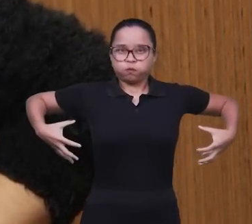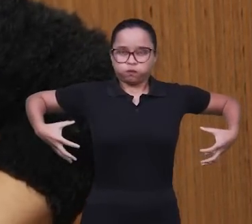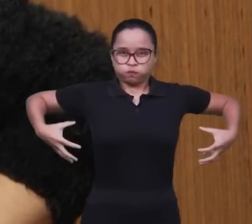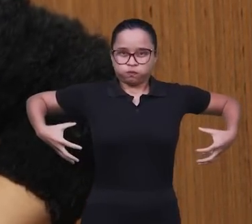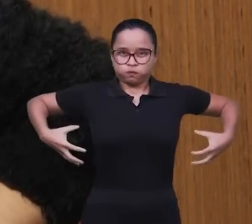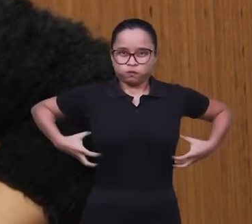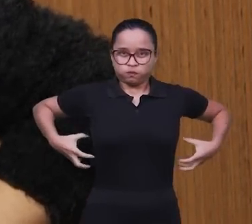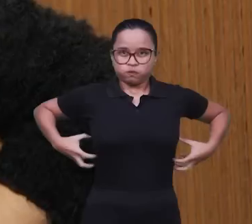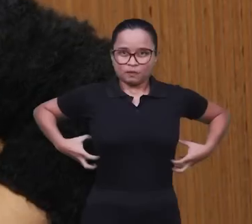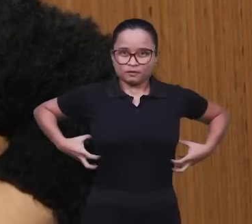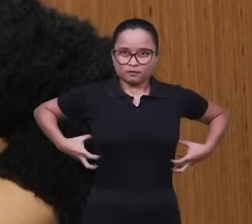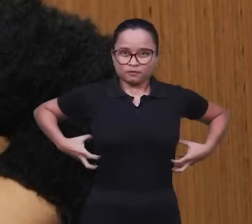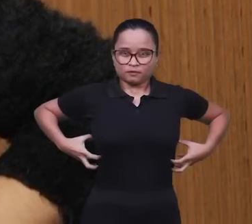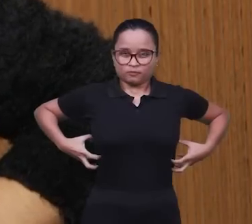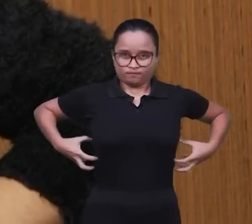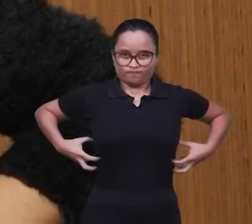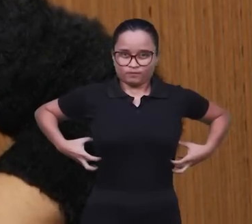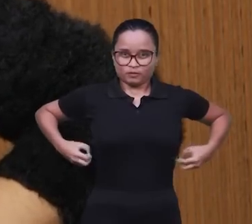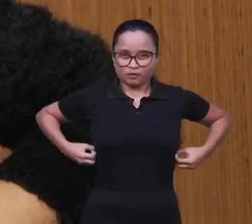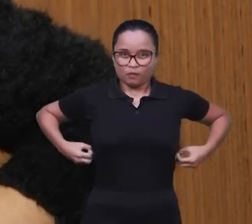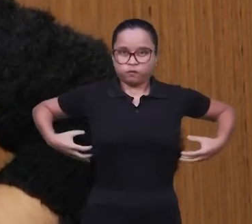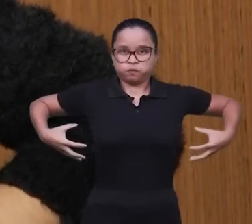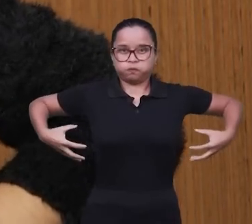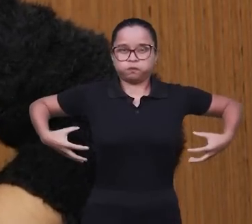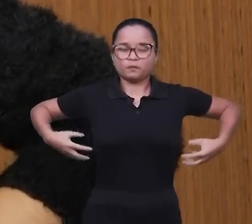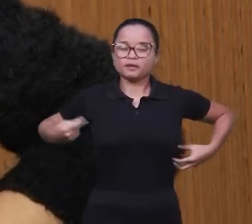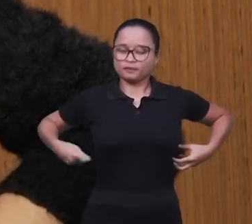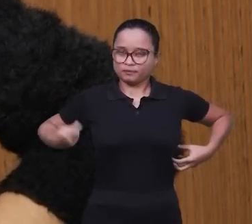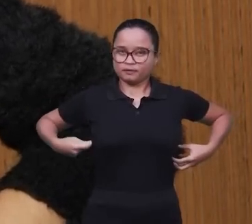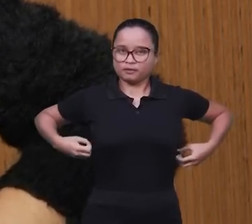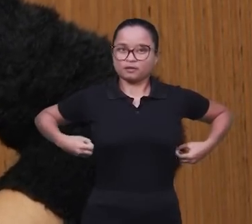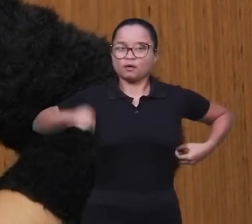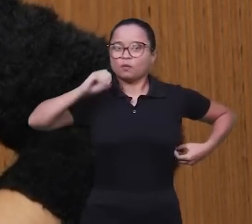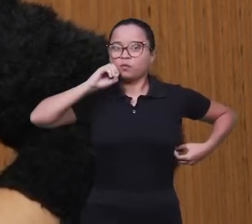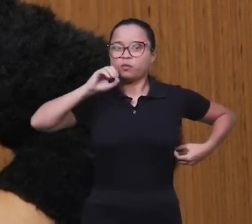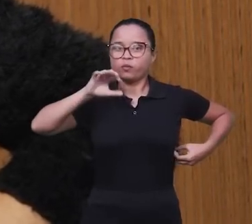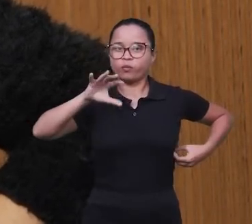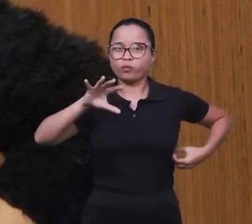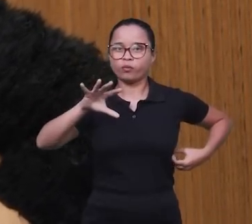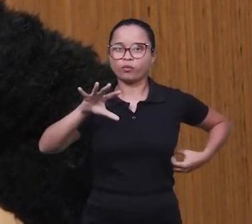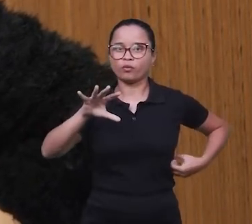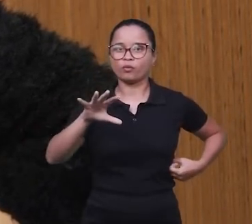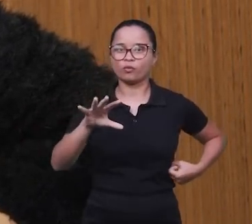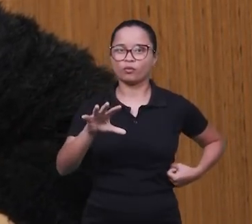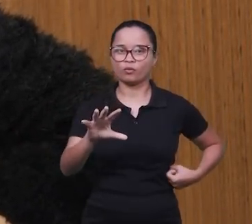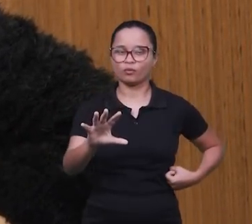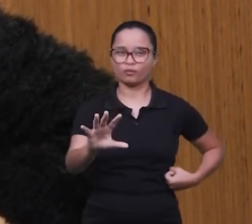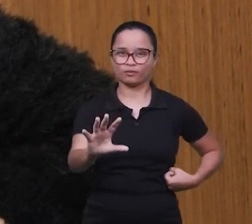sentiu crescer, expandir, abrir essa região e soltou.